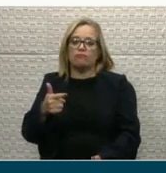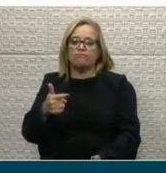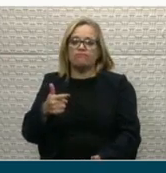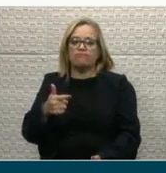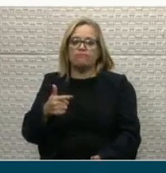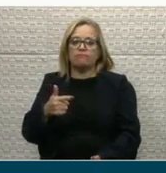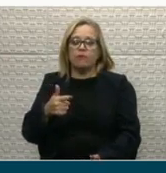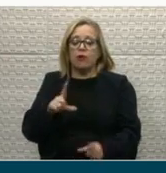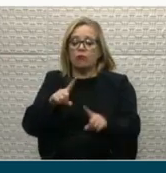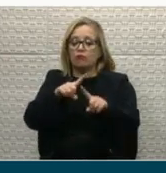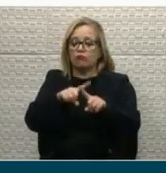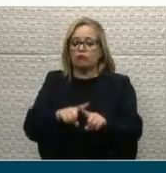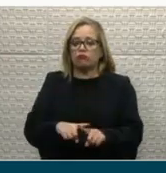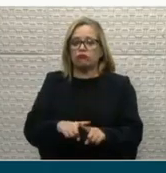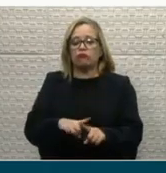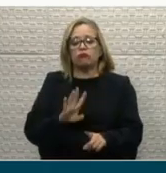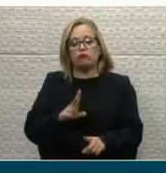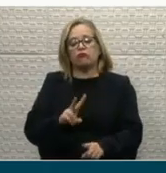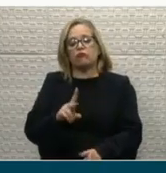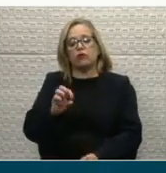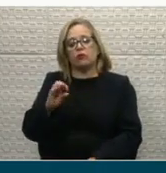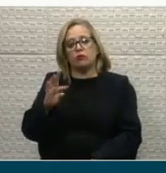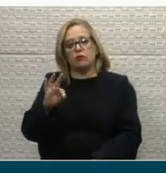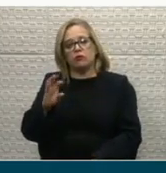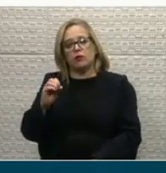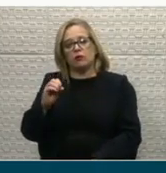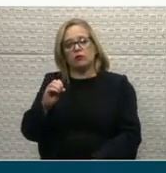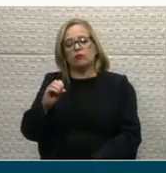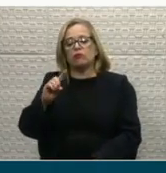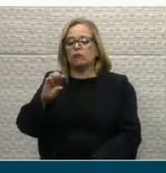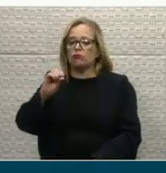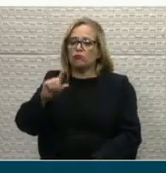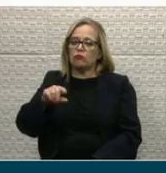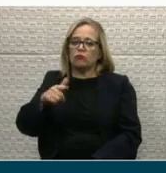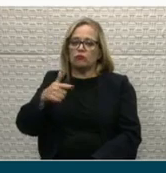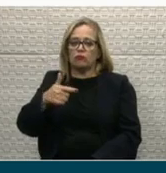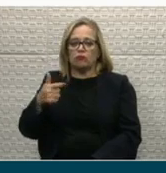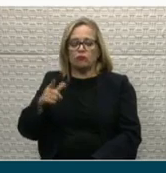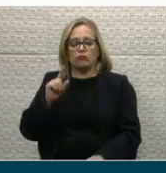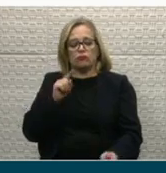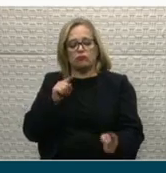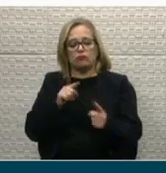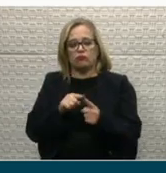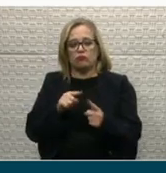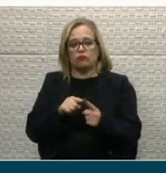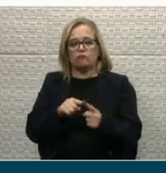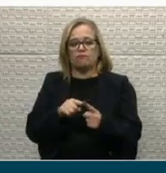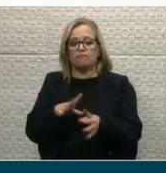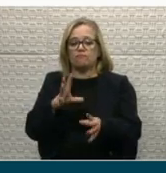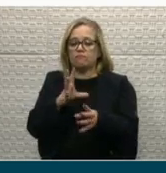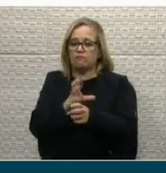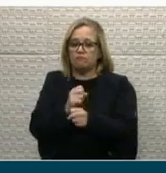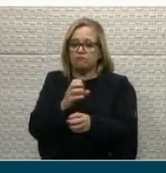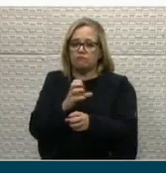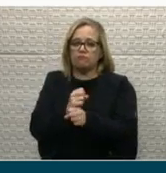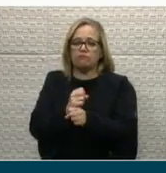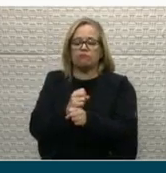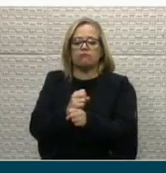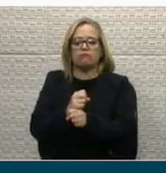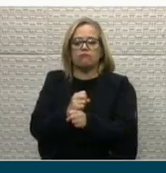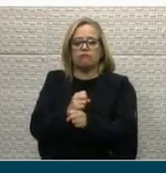um múltiplo do vetor 0,2. Então, esse é o objetivo com o cálculo desses